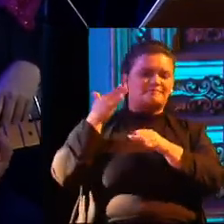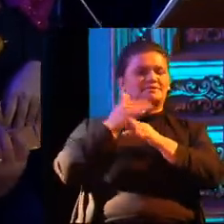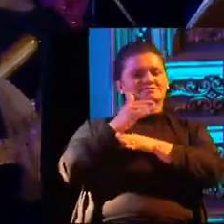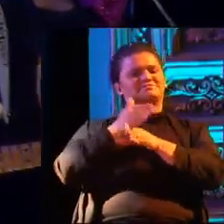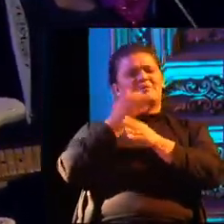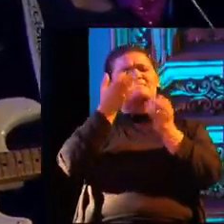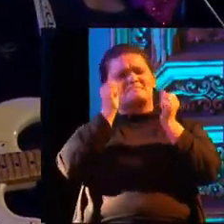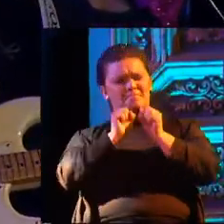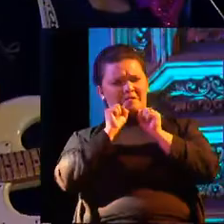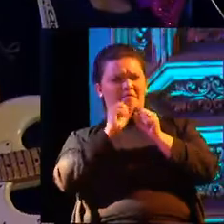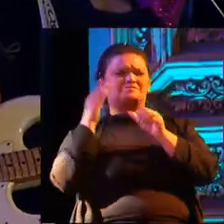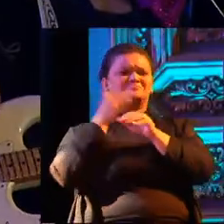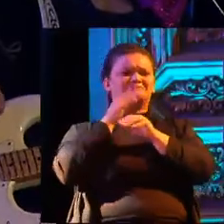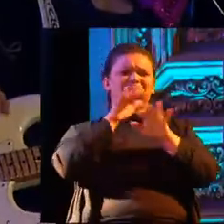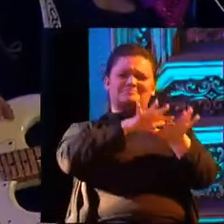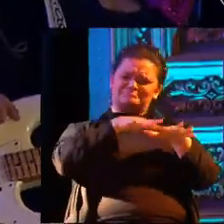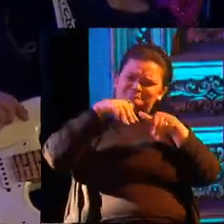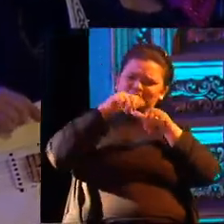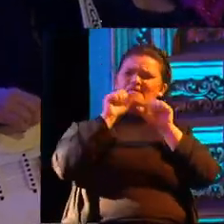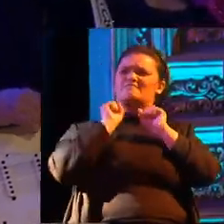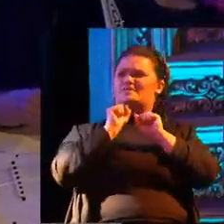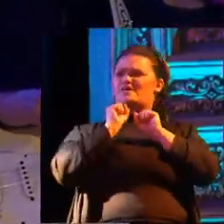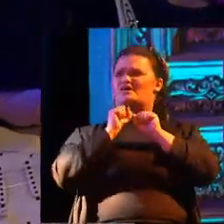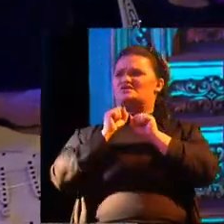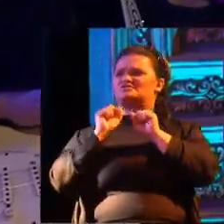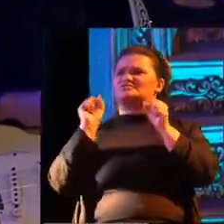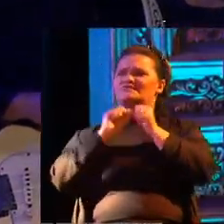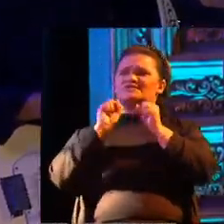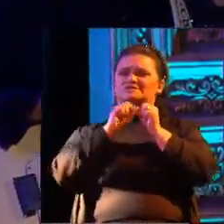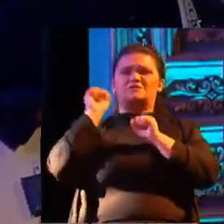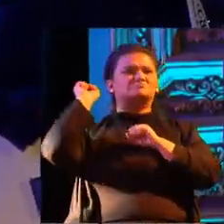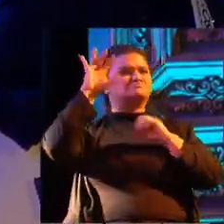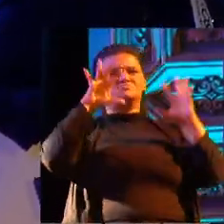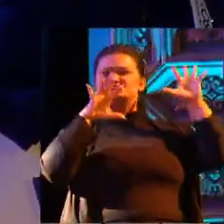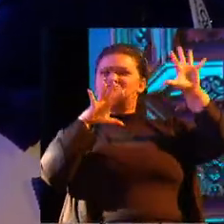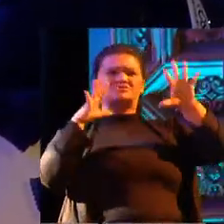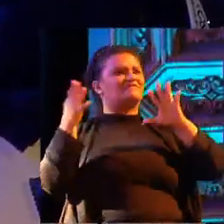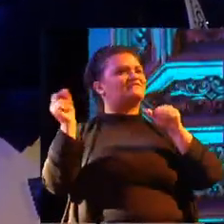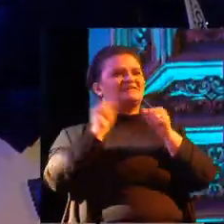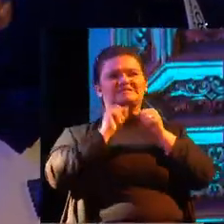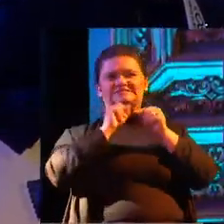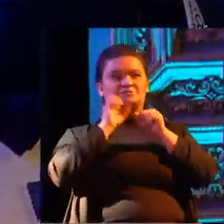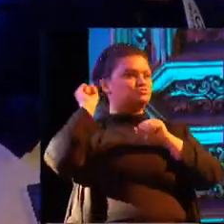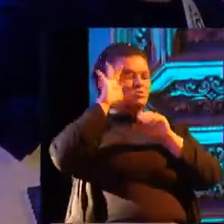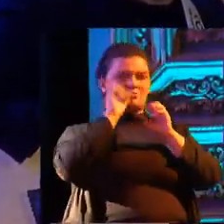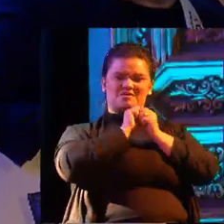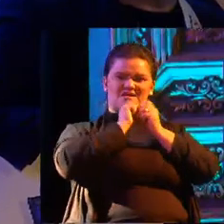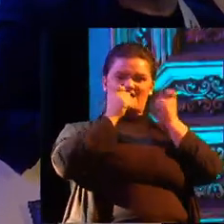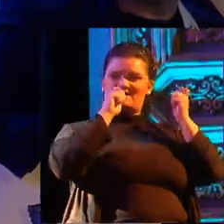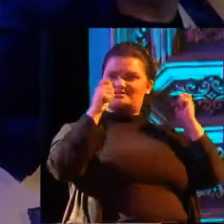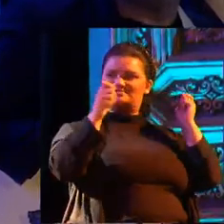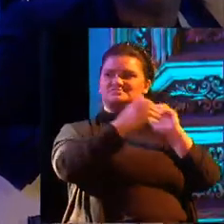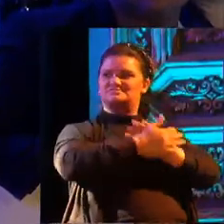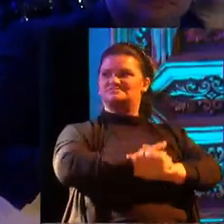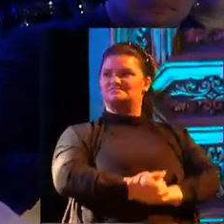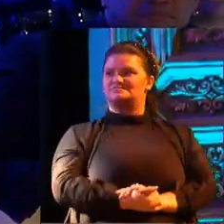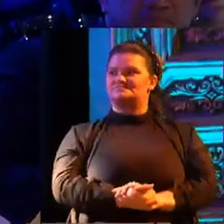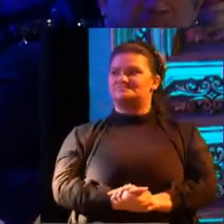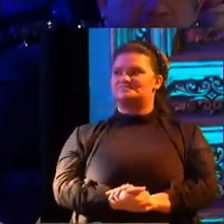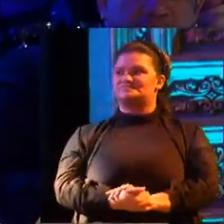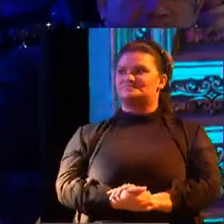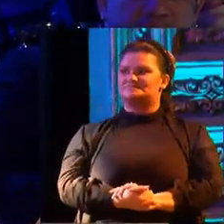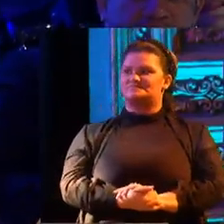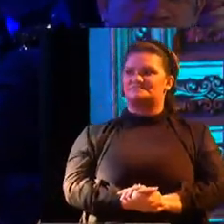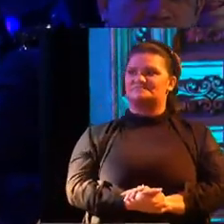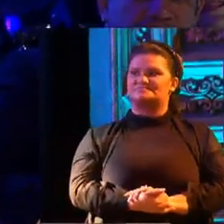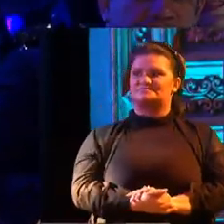também pode, às vezes, uma música. Vou fazer um show grande no Lonete, vamos lá. Então, chamou o